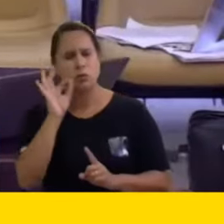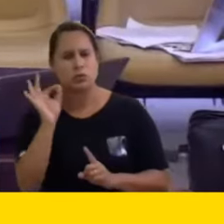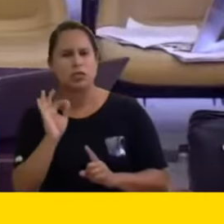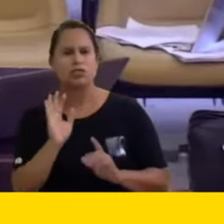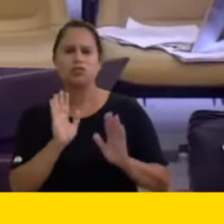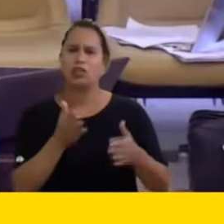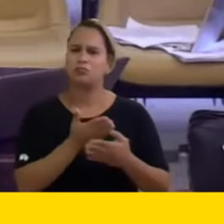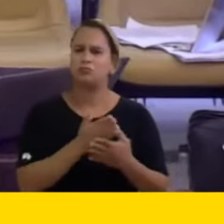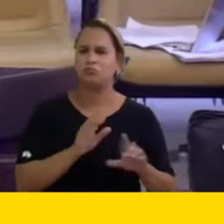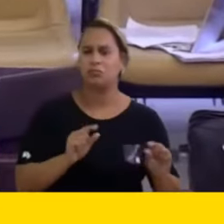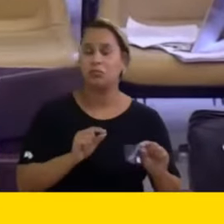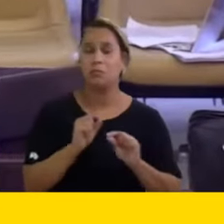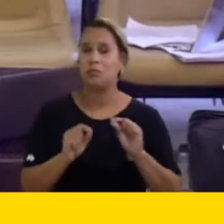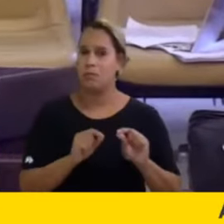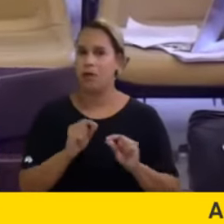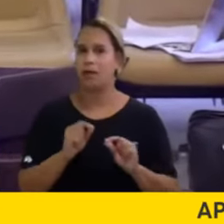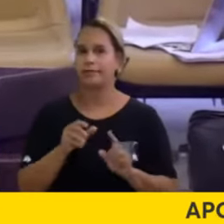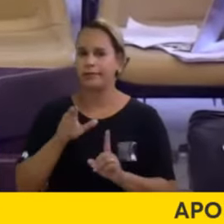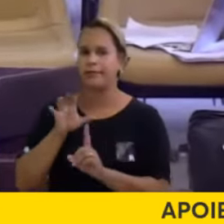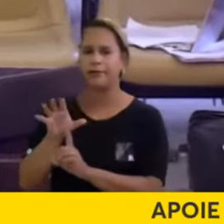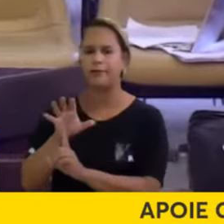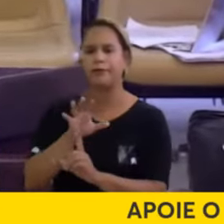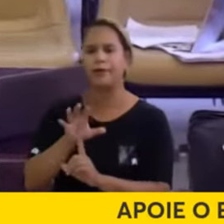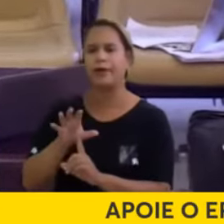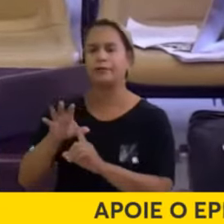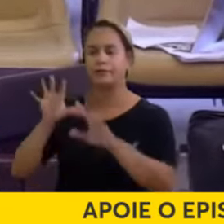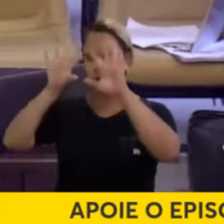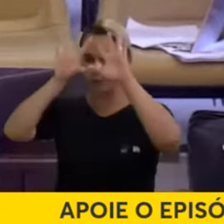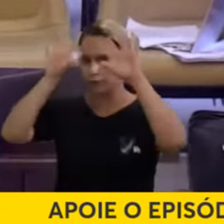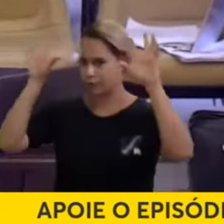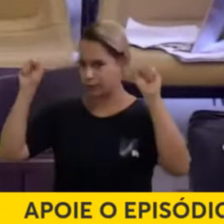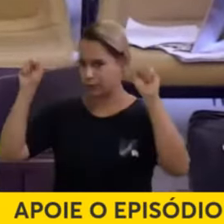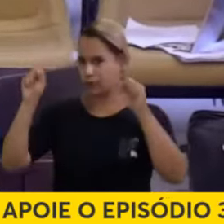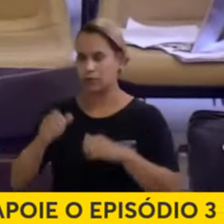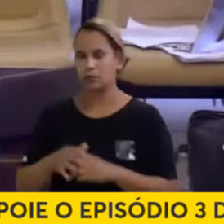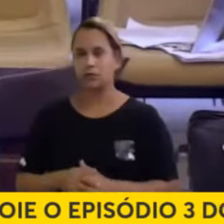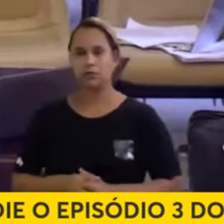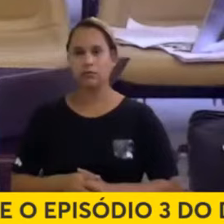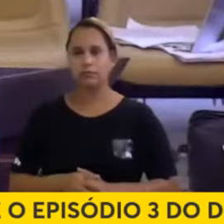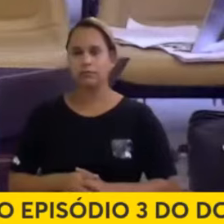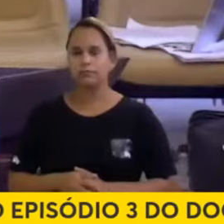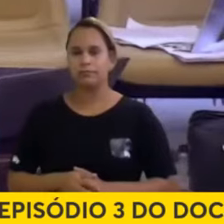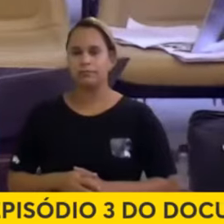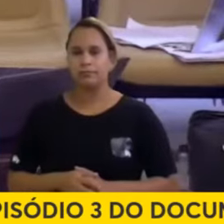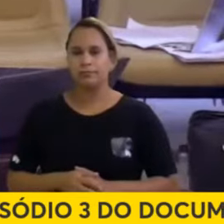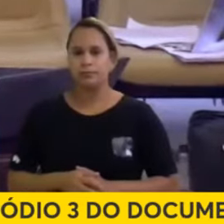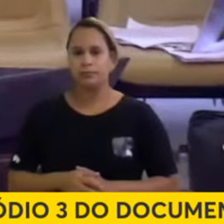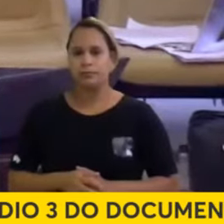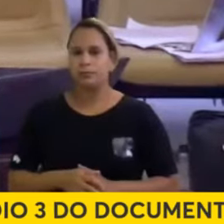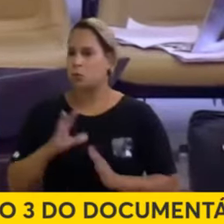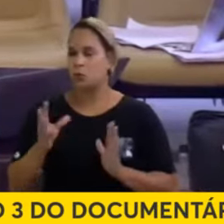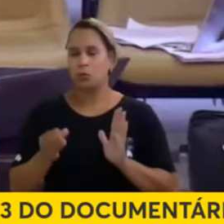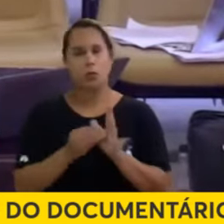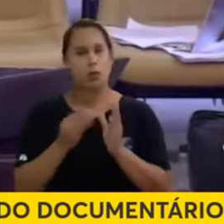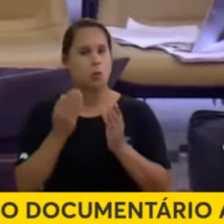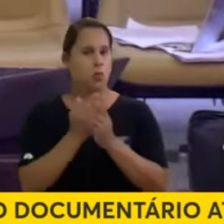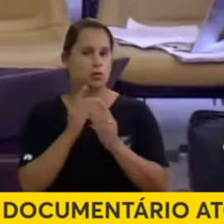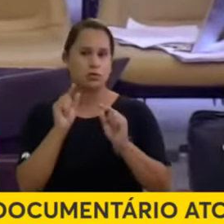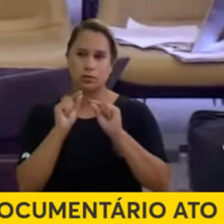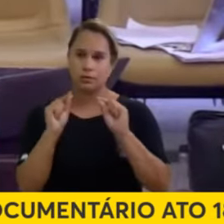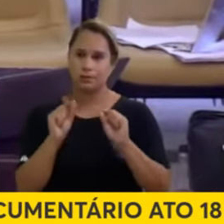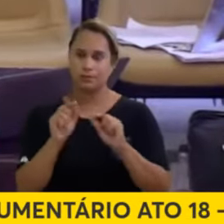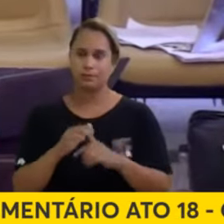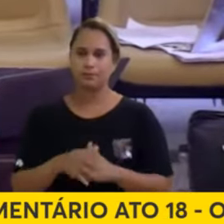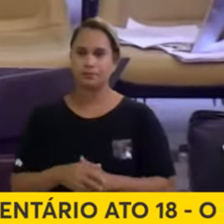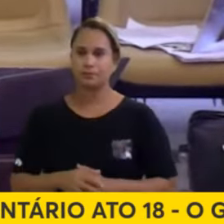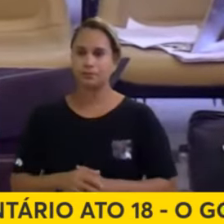para tentar influir o tribunal não gosto disso e acho que isso não deve ser considerado Até porque não tá no processo mas Seguindo aqui